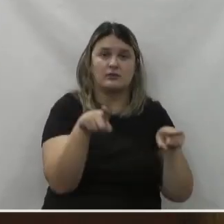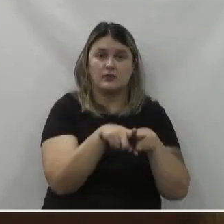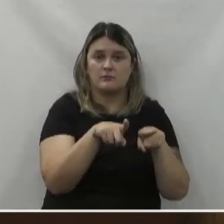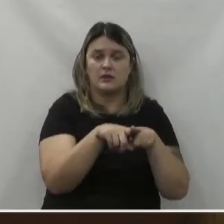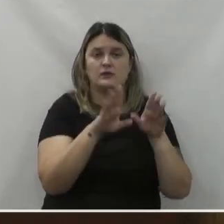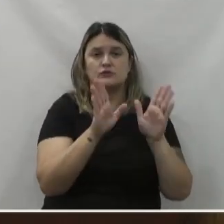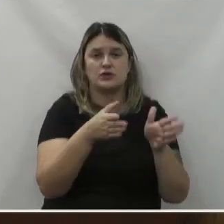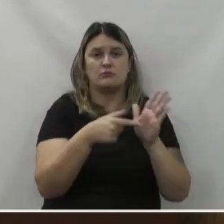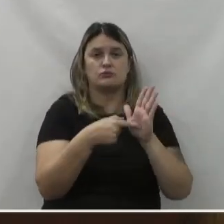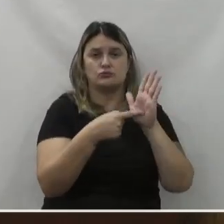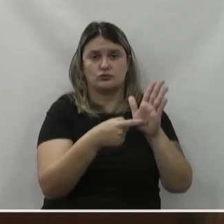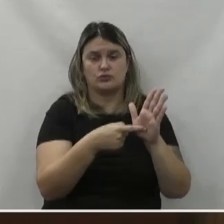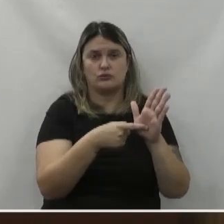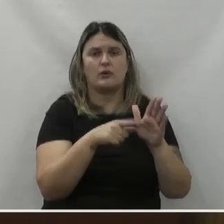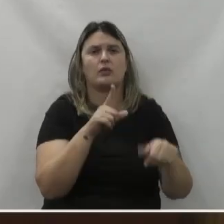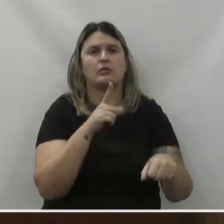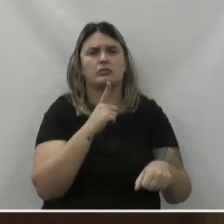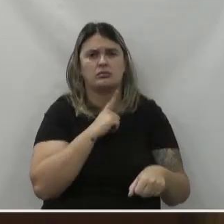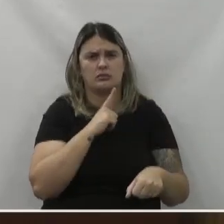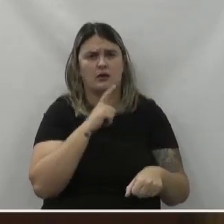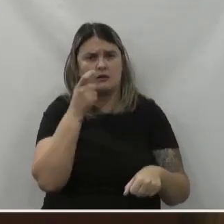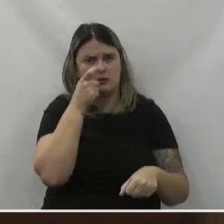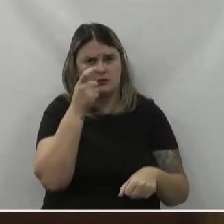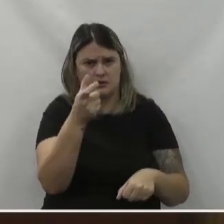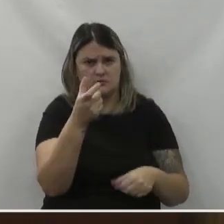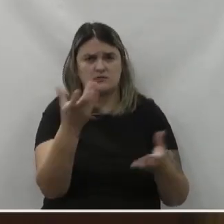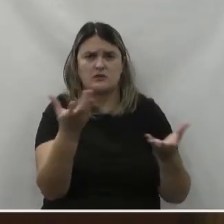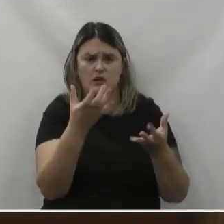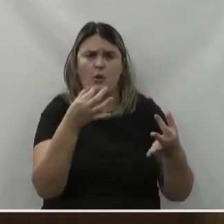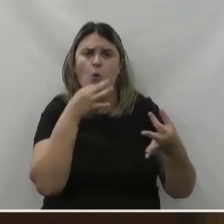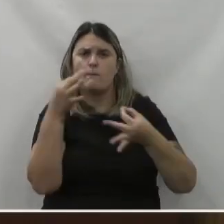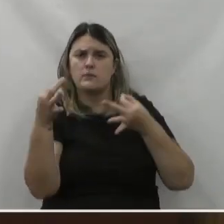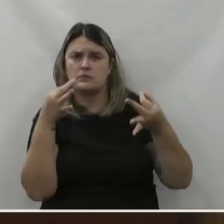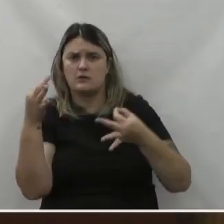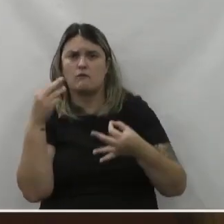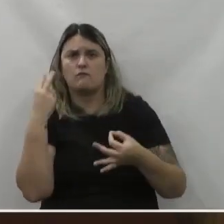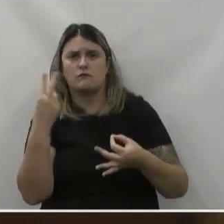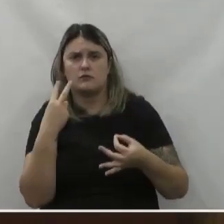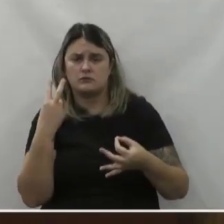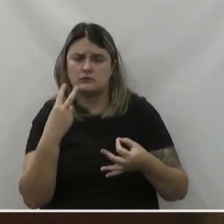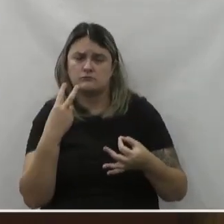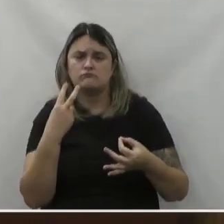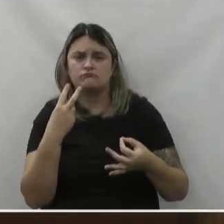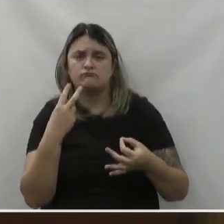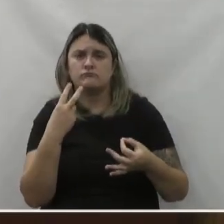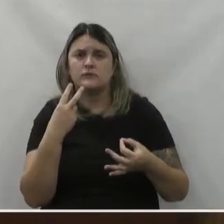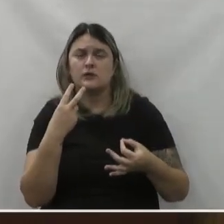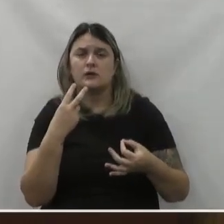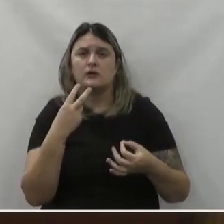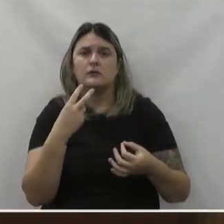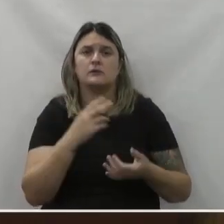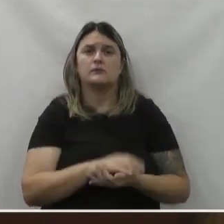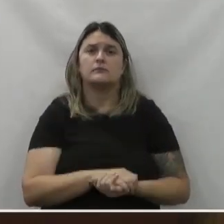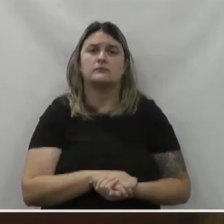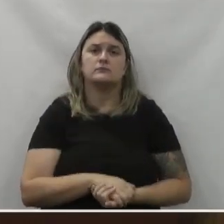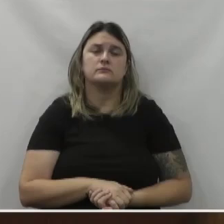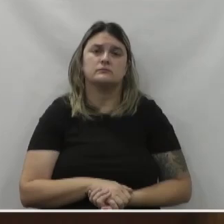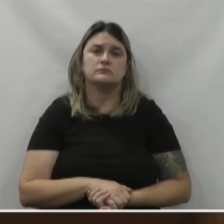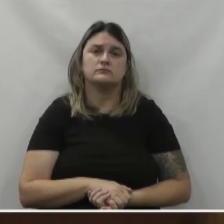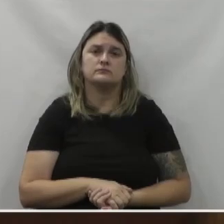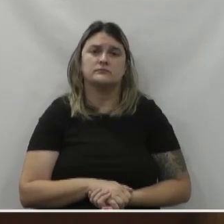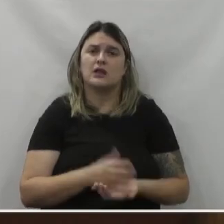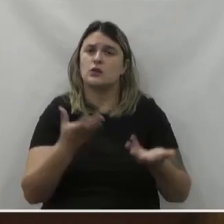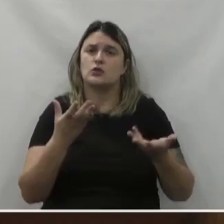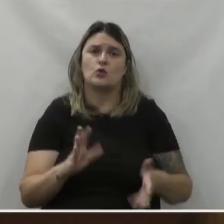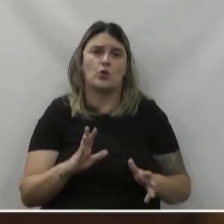sinalizou que tem esse interesse, né, e também que quer a opinião dos vereadores. Foi bem colocado na reunião lá, né, Alemão? Eles não